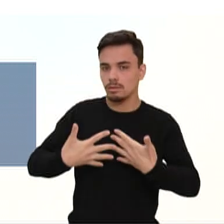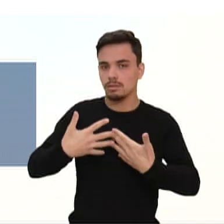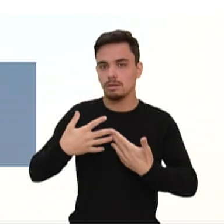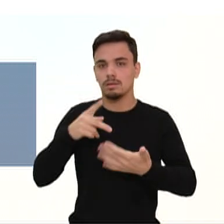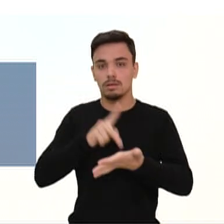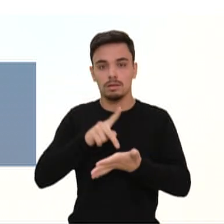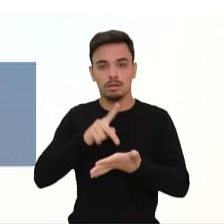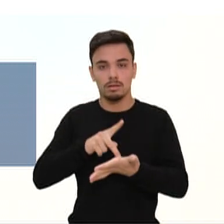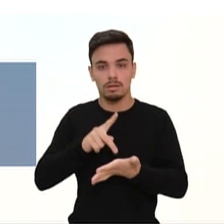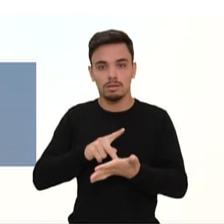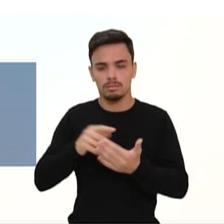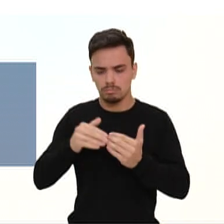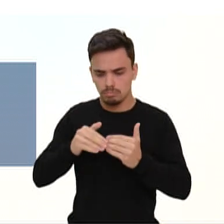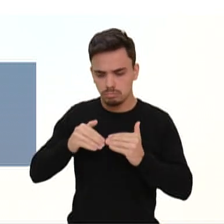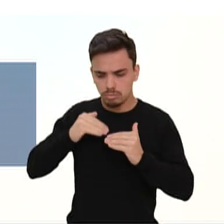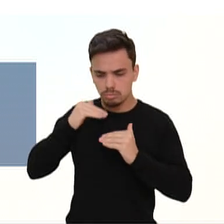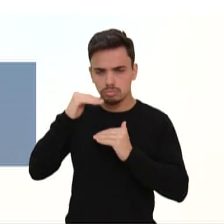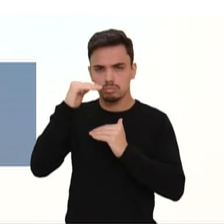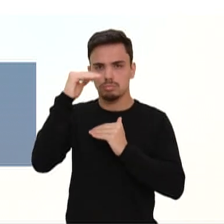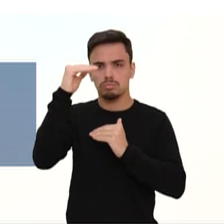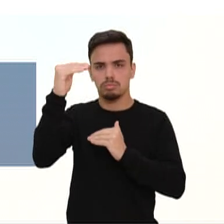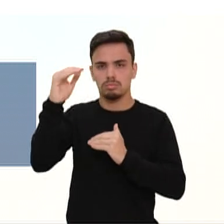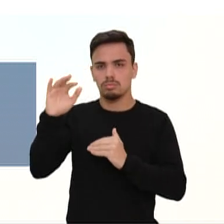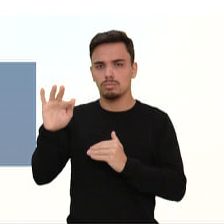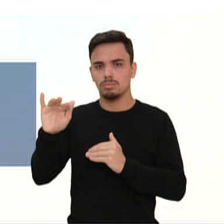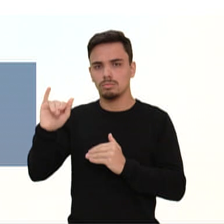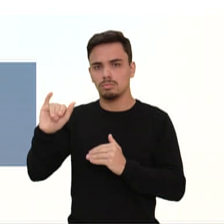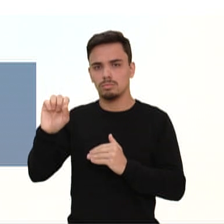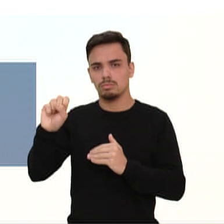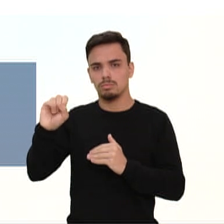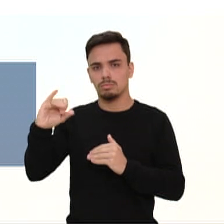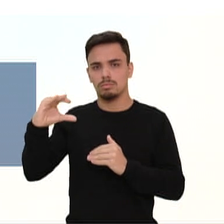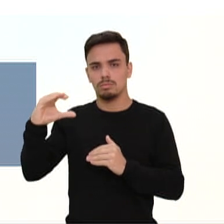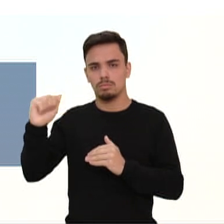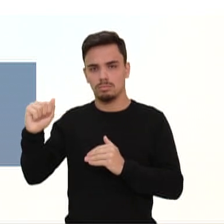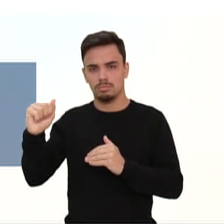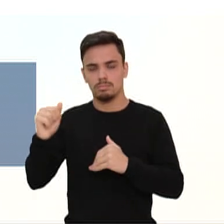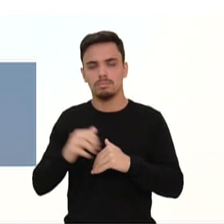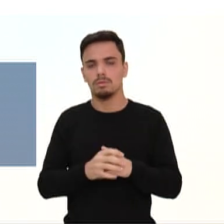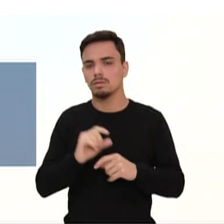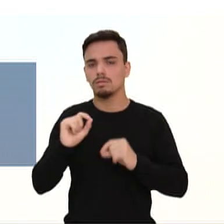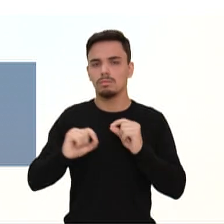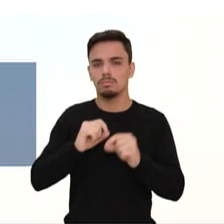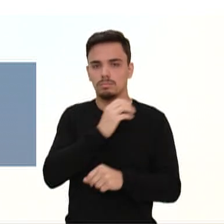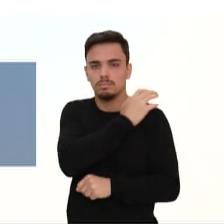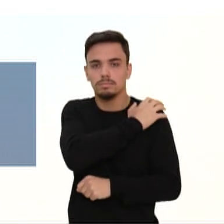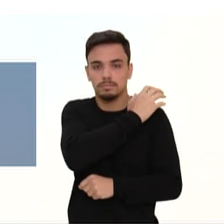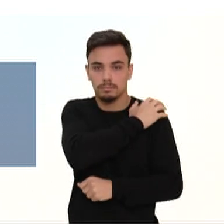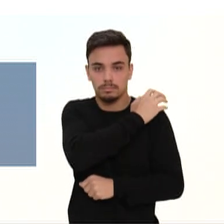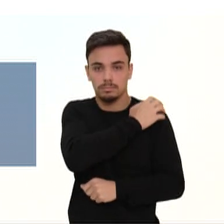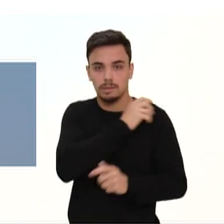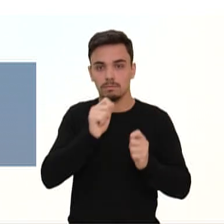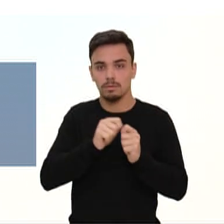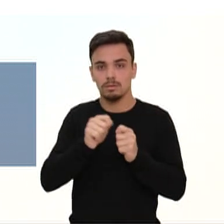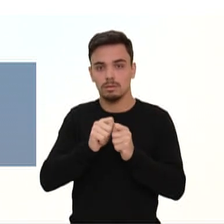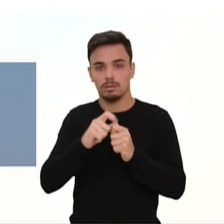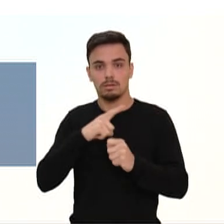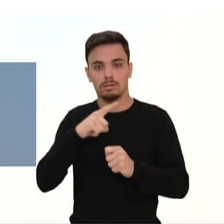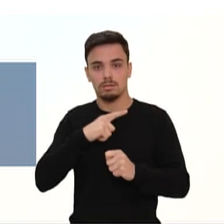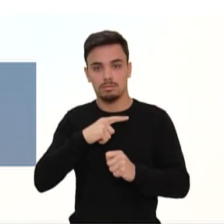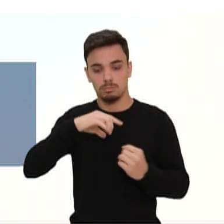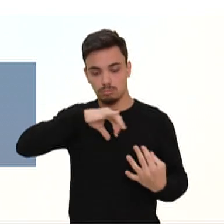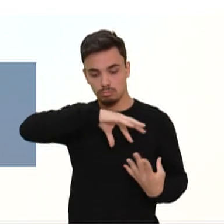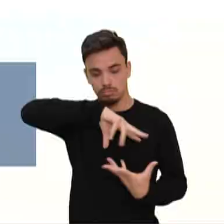realidade ultrapassando a física. Então, o que o Platão fez quando ele disse que existe um mundo inteligível, um mundo